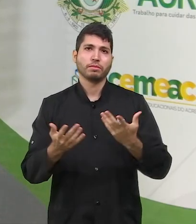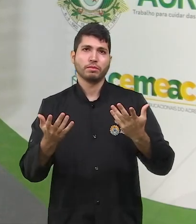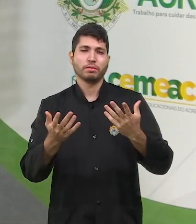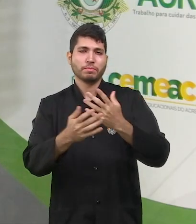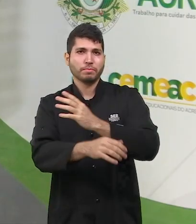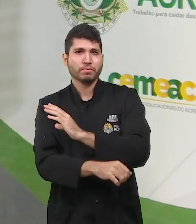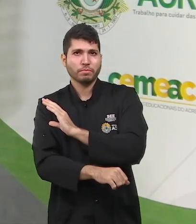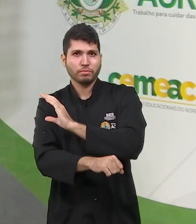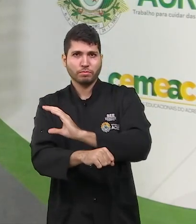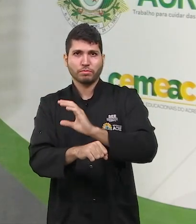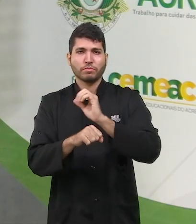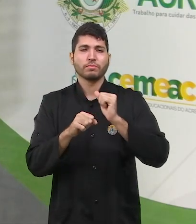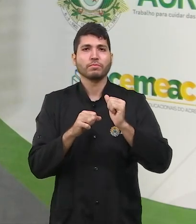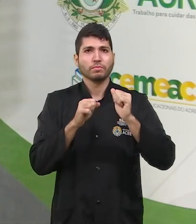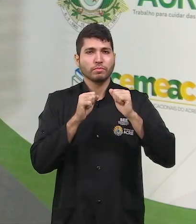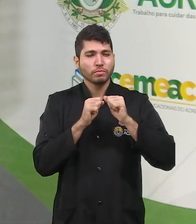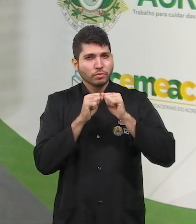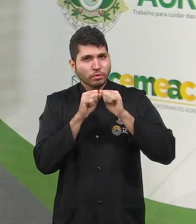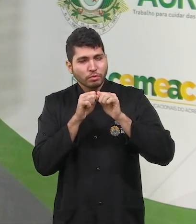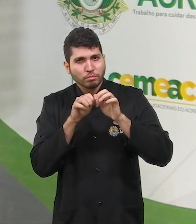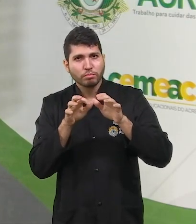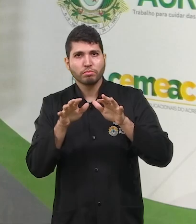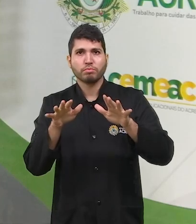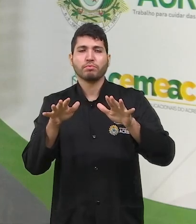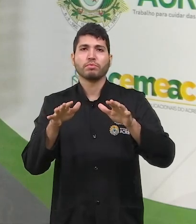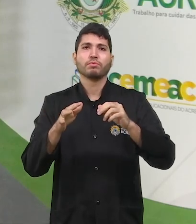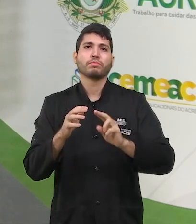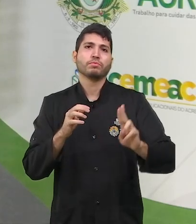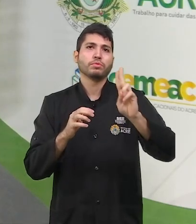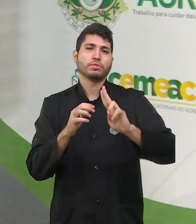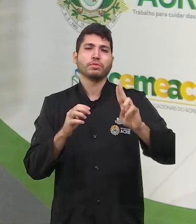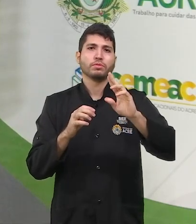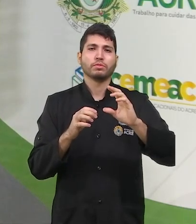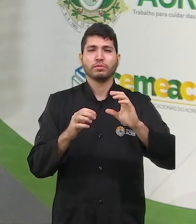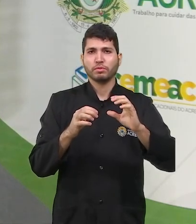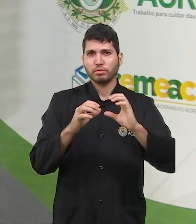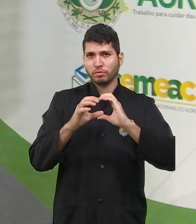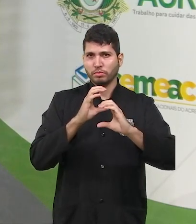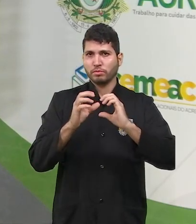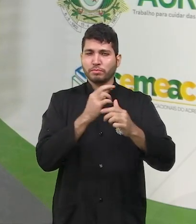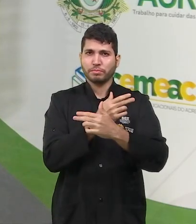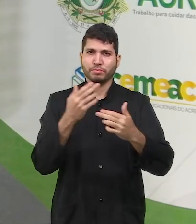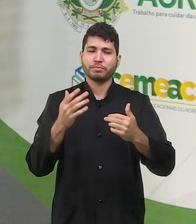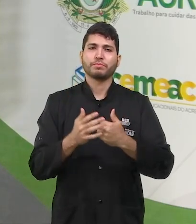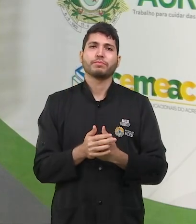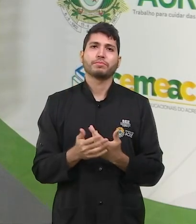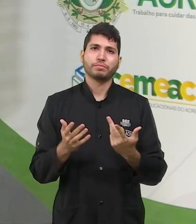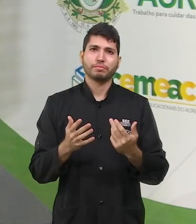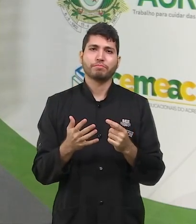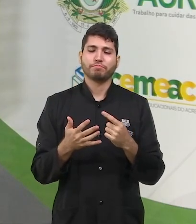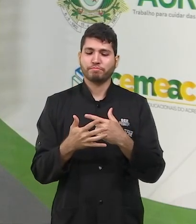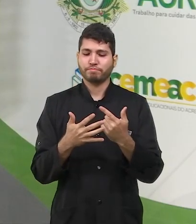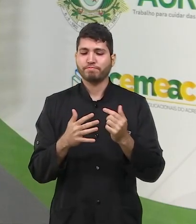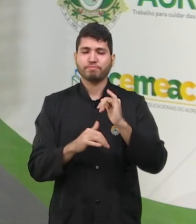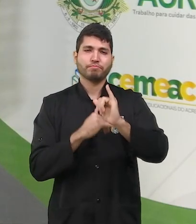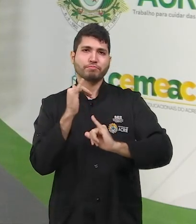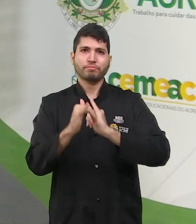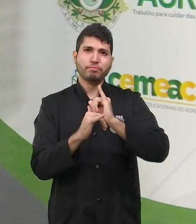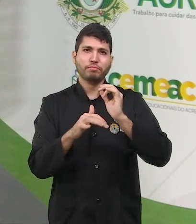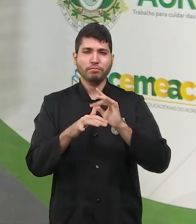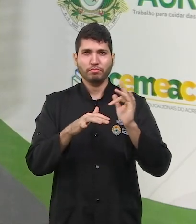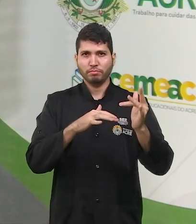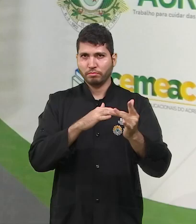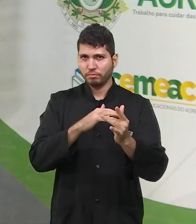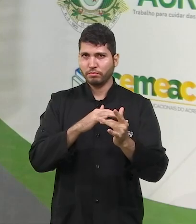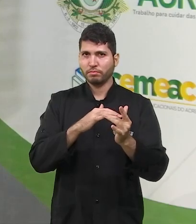sendo disseminados através dos meios de comunicação, como as redes sociais, a internet, entre outros fatores.